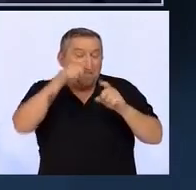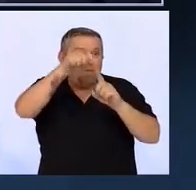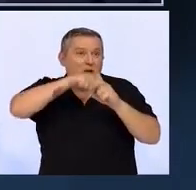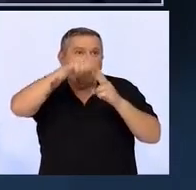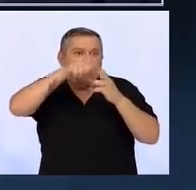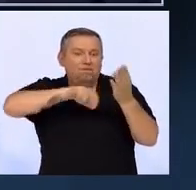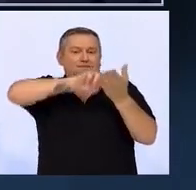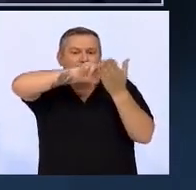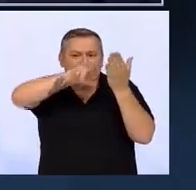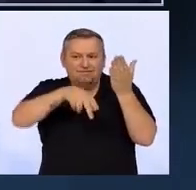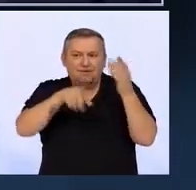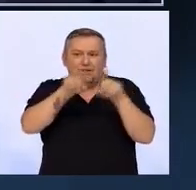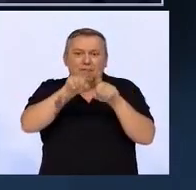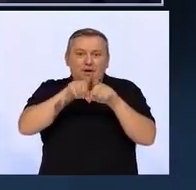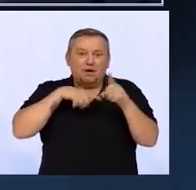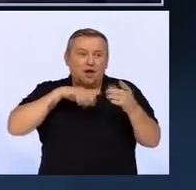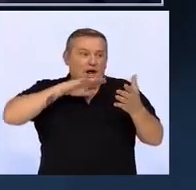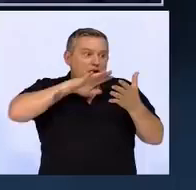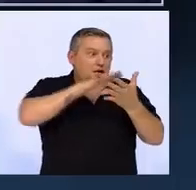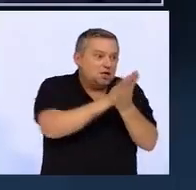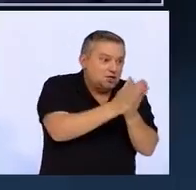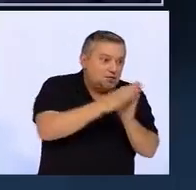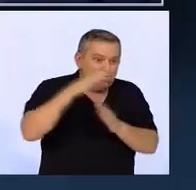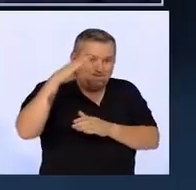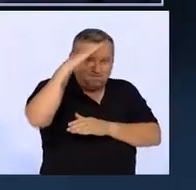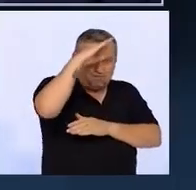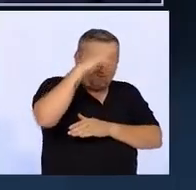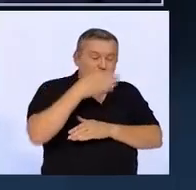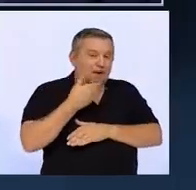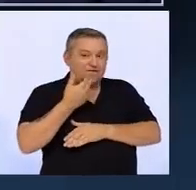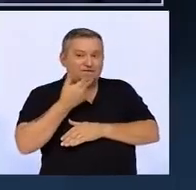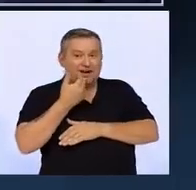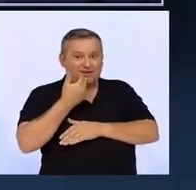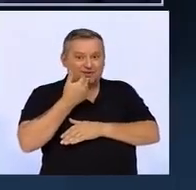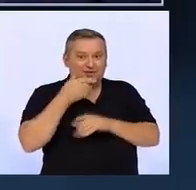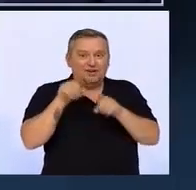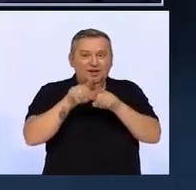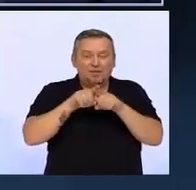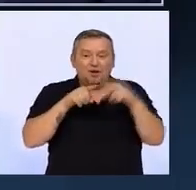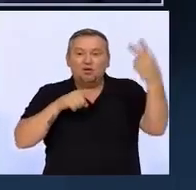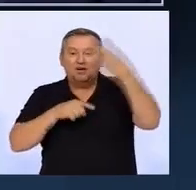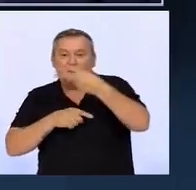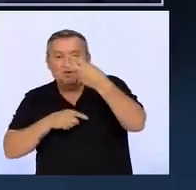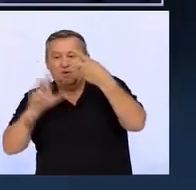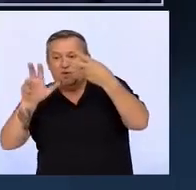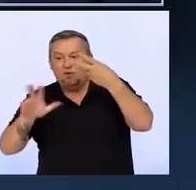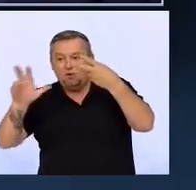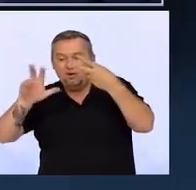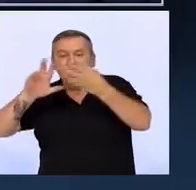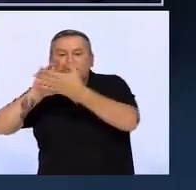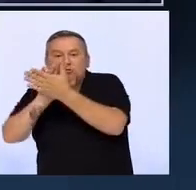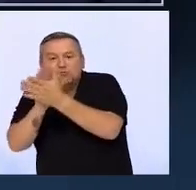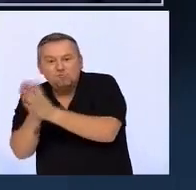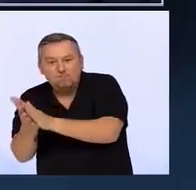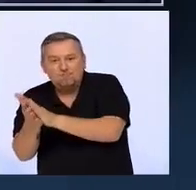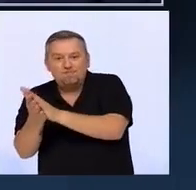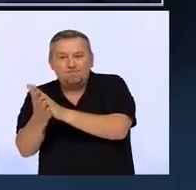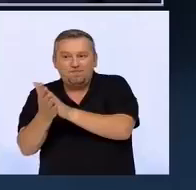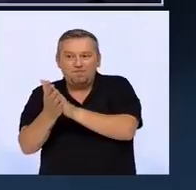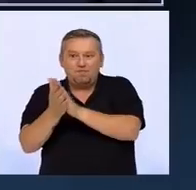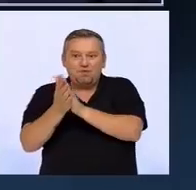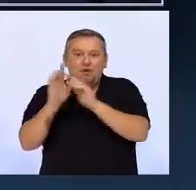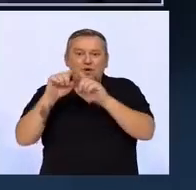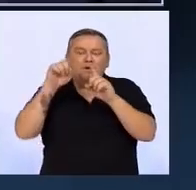era derrotar o Bolsonaro no primeiro turno, que parecia mais fácil, né, e enfrentar o Lula no segundo e derrotá-lo. Então, isso